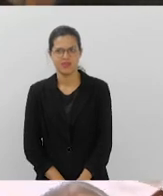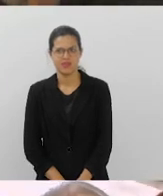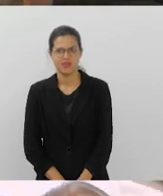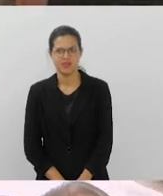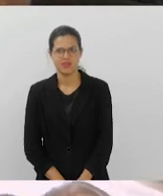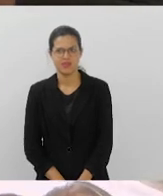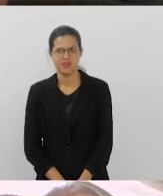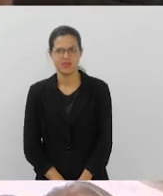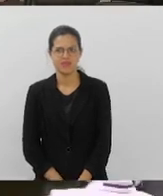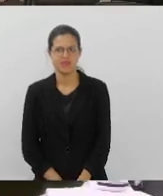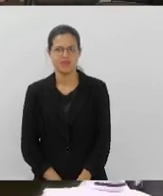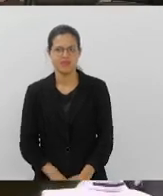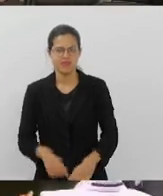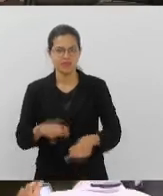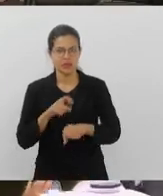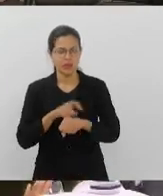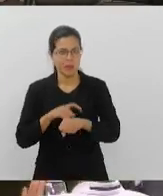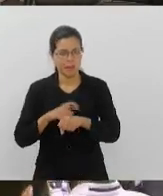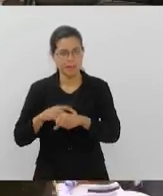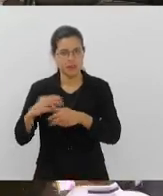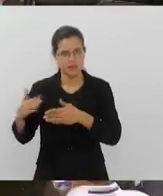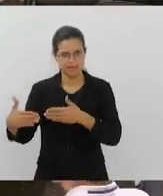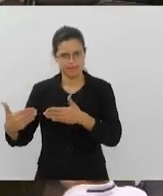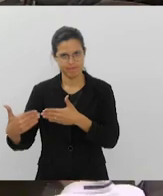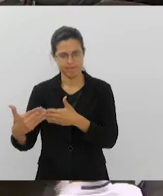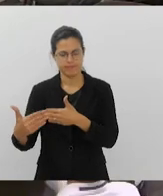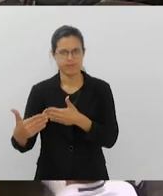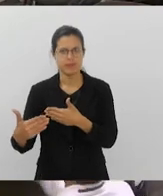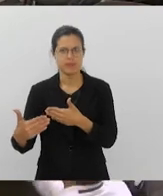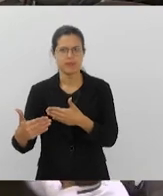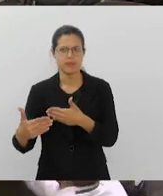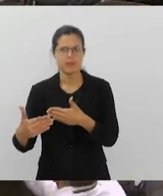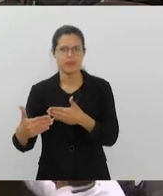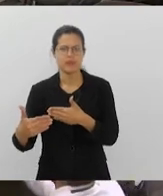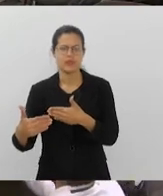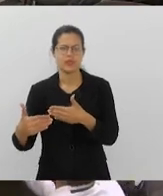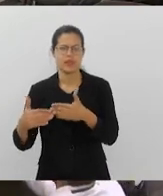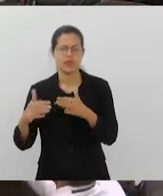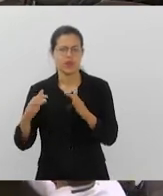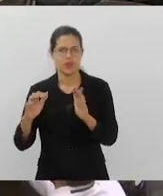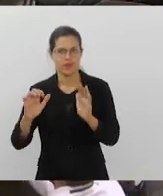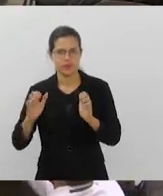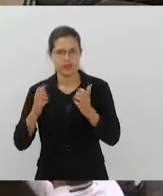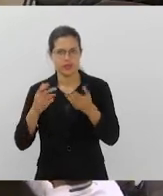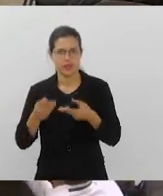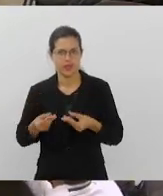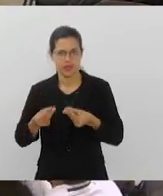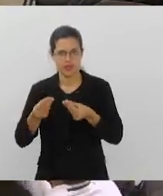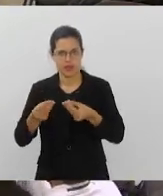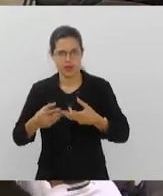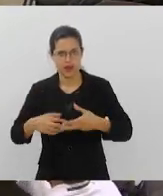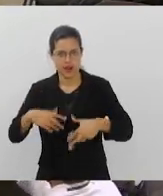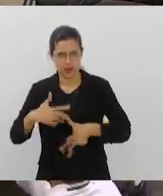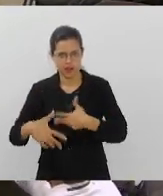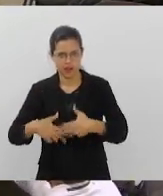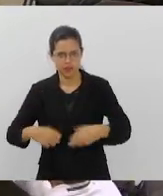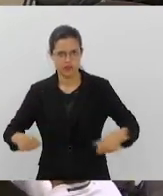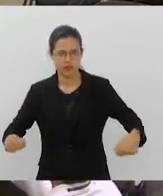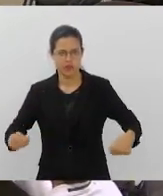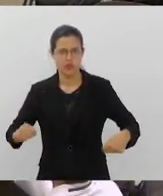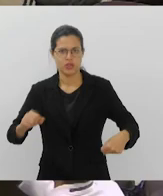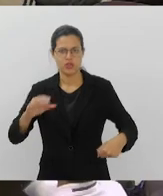Neste momento, daremos seguimento à cerimônia de entrega das faixas honoríficas Conde Coma.